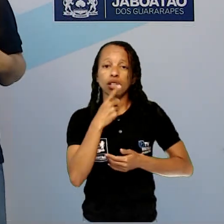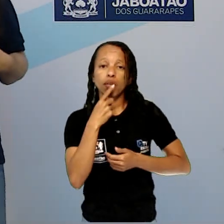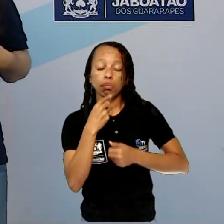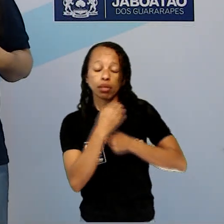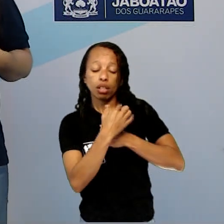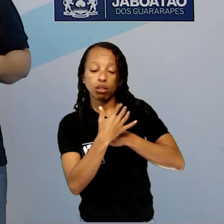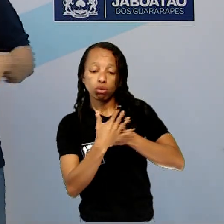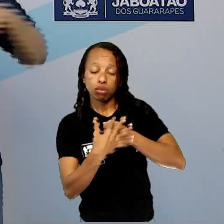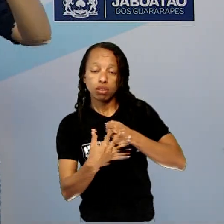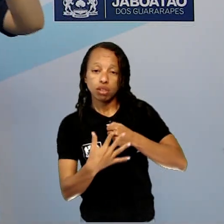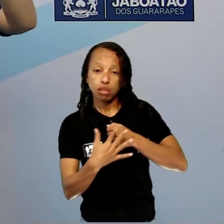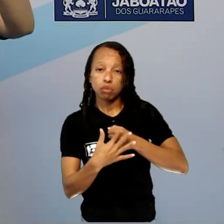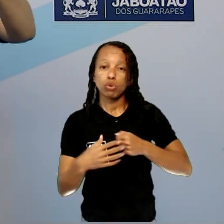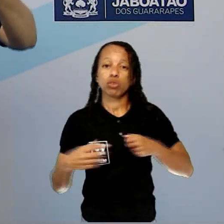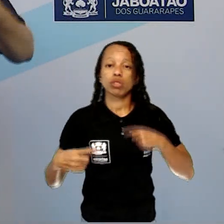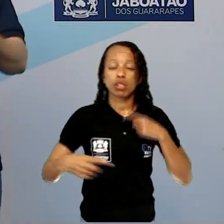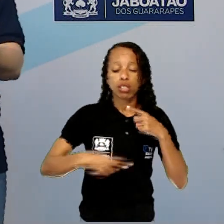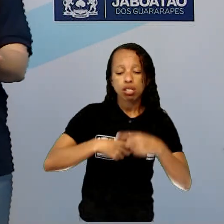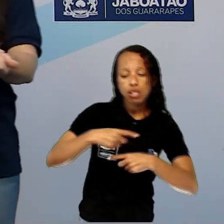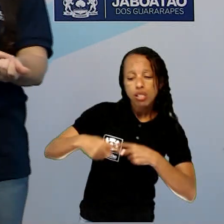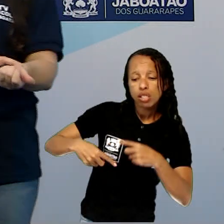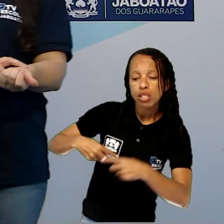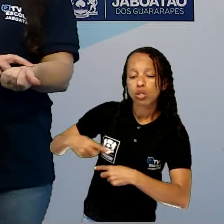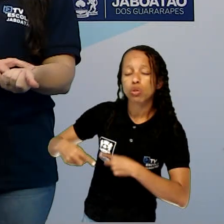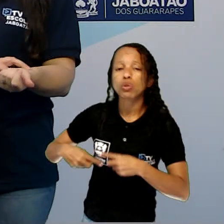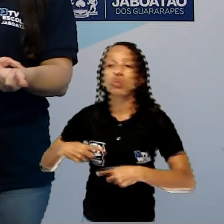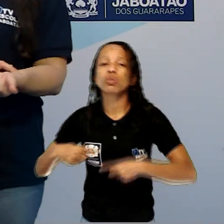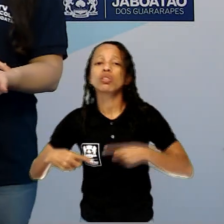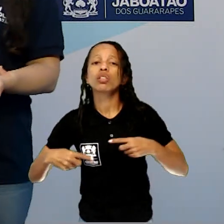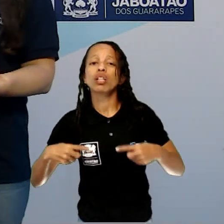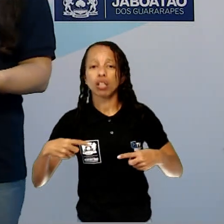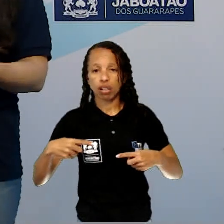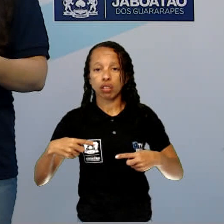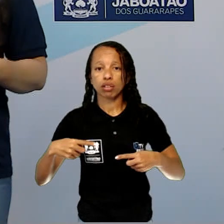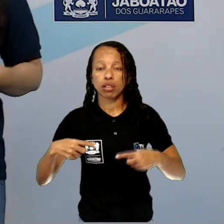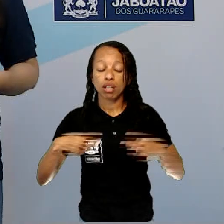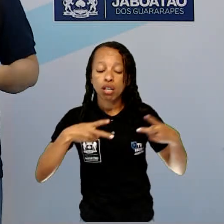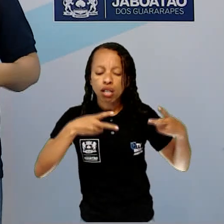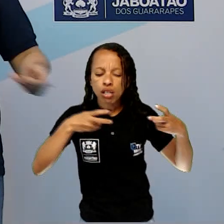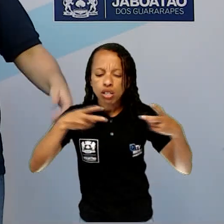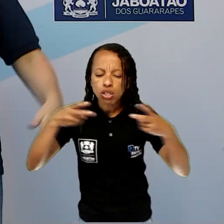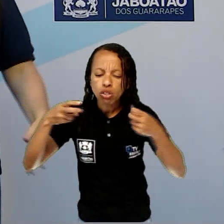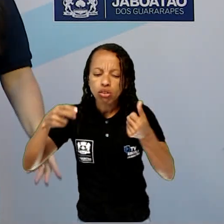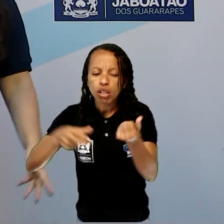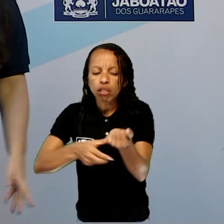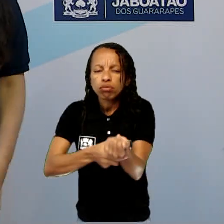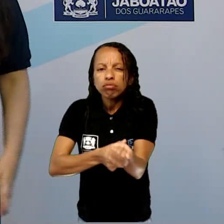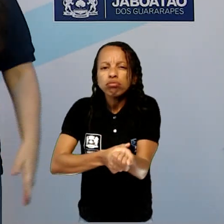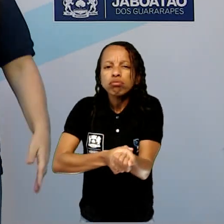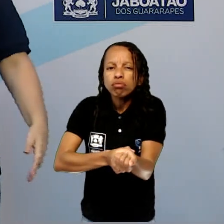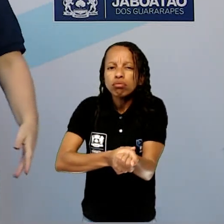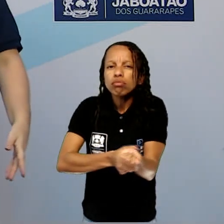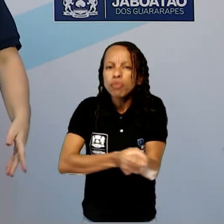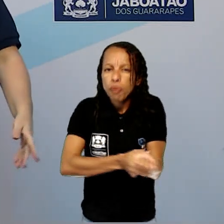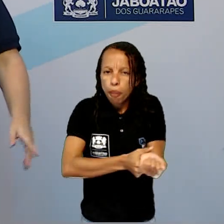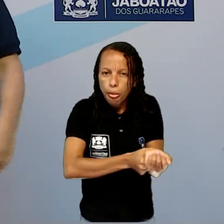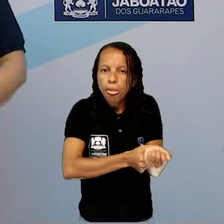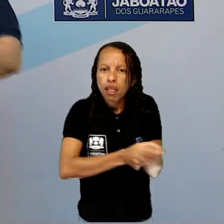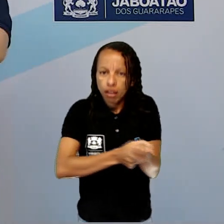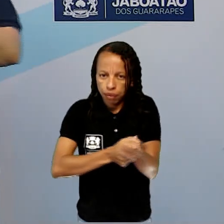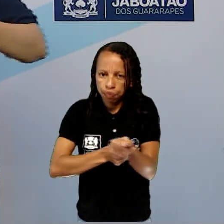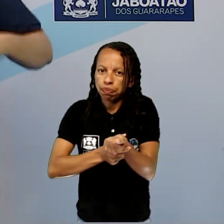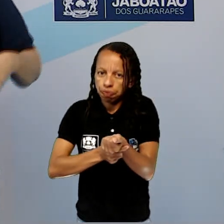os órgãos vitais. Afere a pressão arterial e vê se tem algum trauma associado. Por exemplo, eita, quebrou a perna e